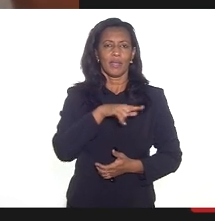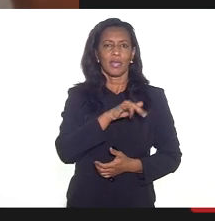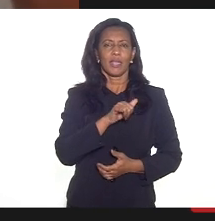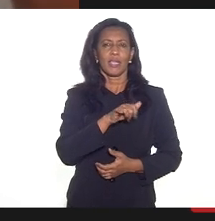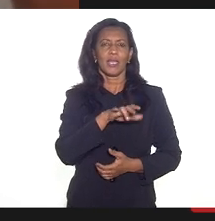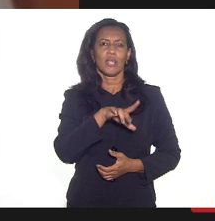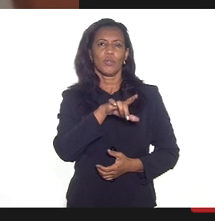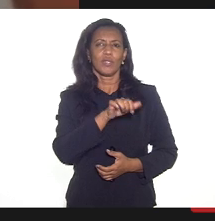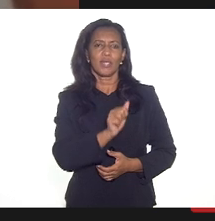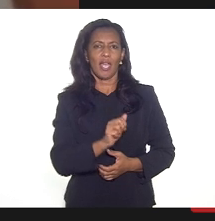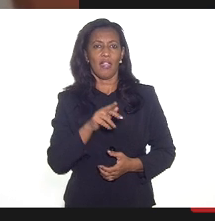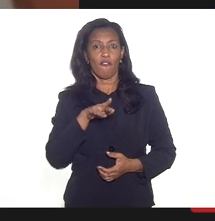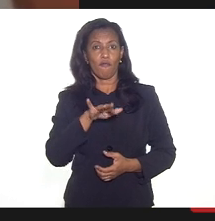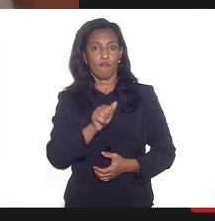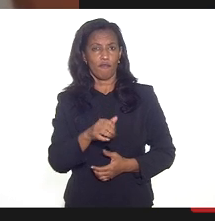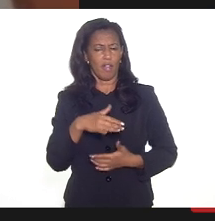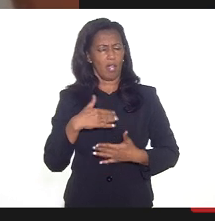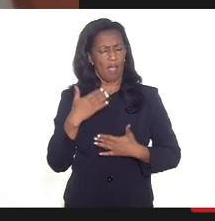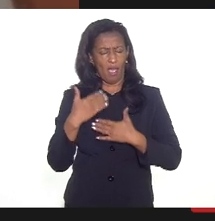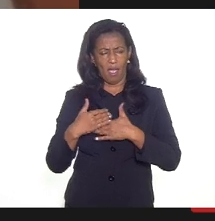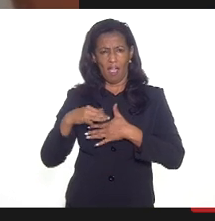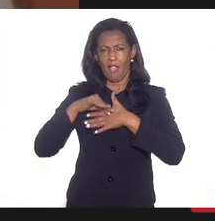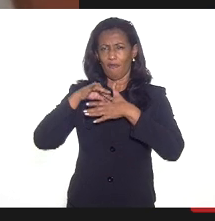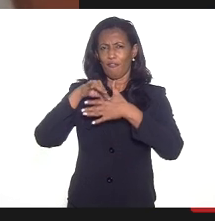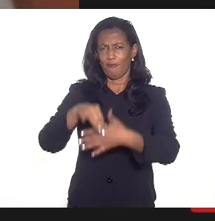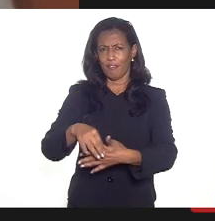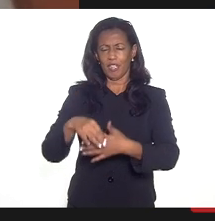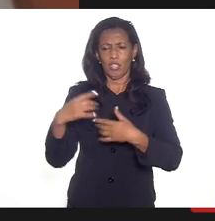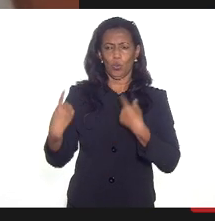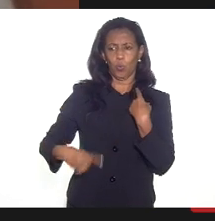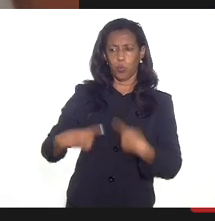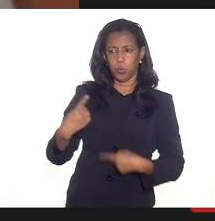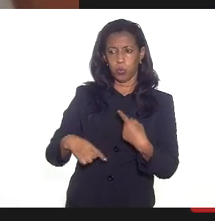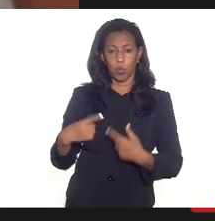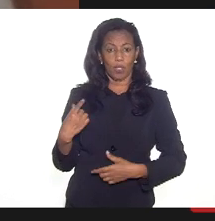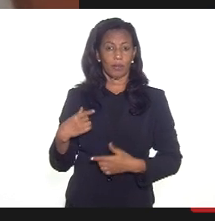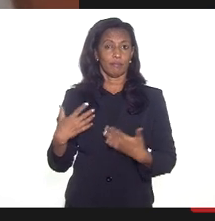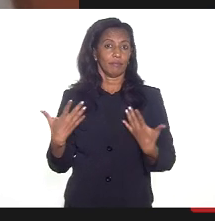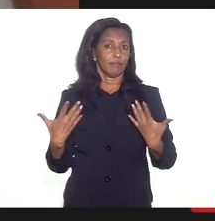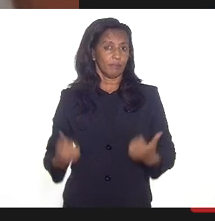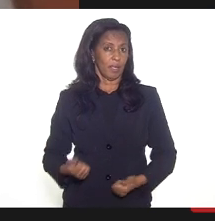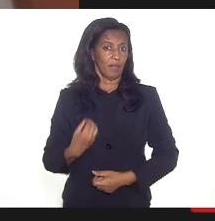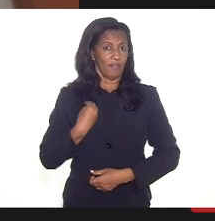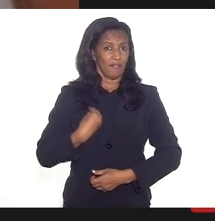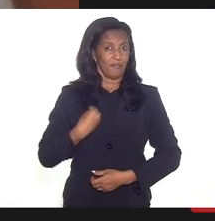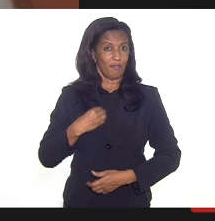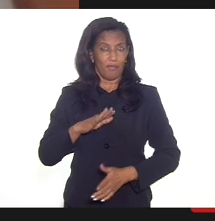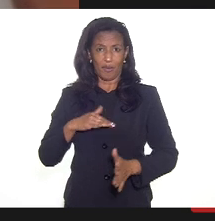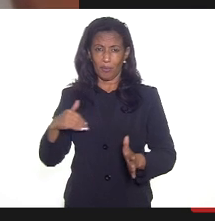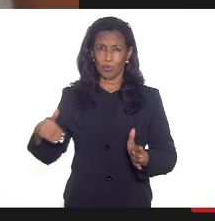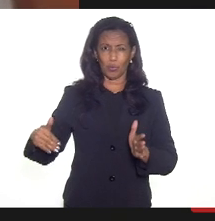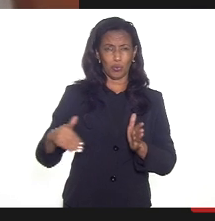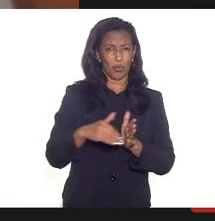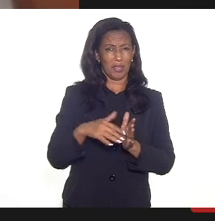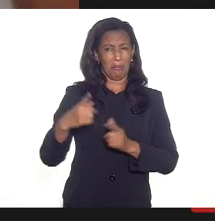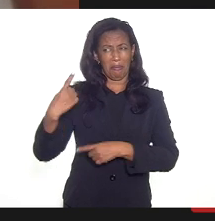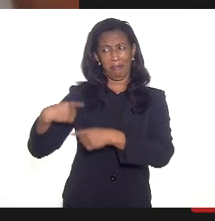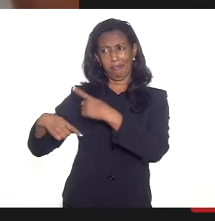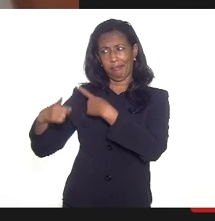à frente, implementando todas essas políticas. Estamos vivendo um momento de total